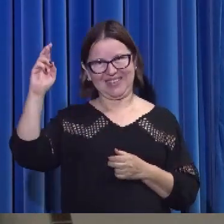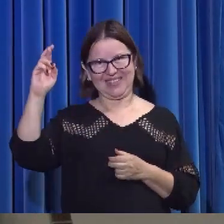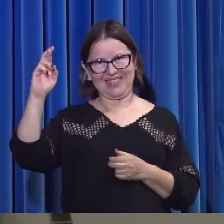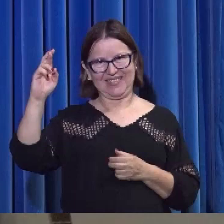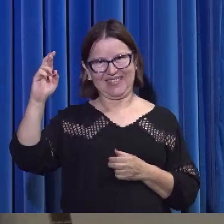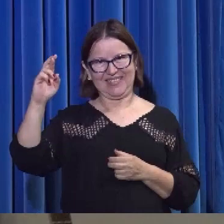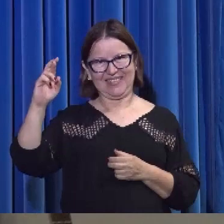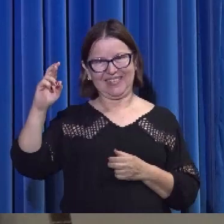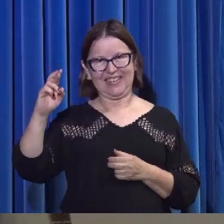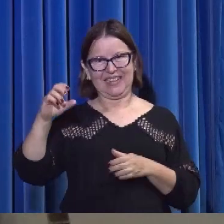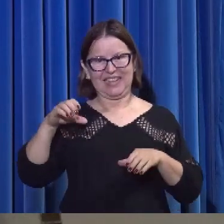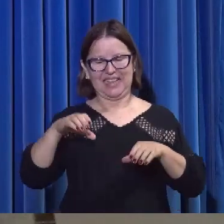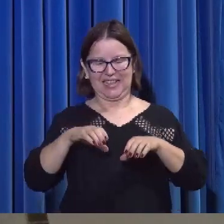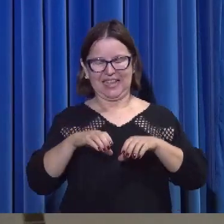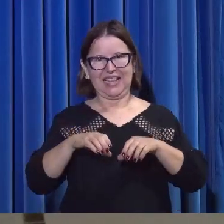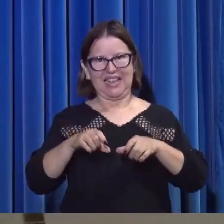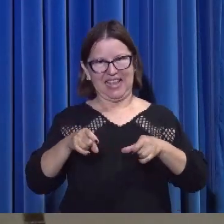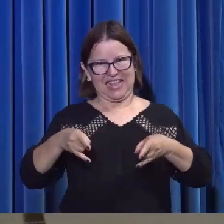local melhor.